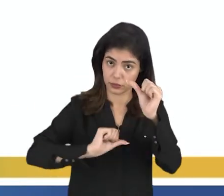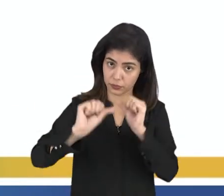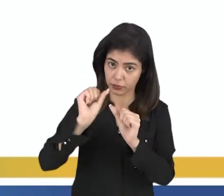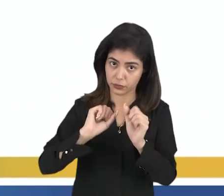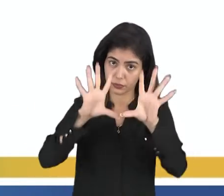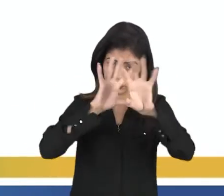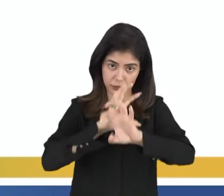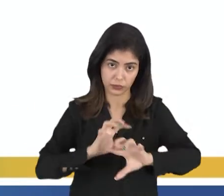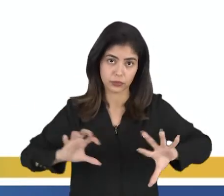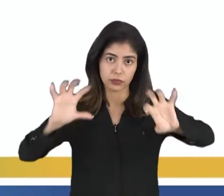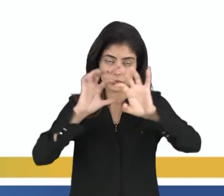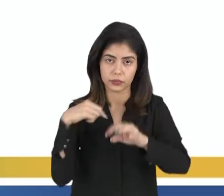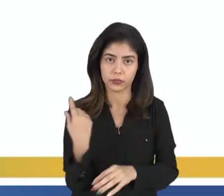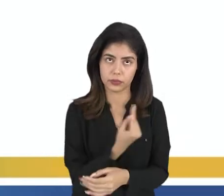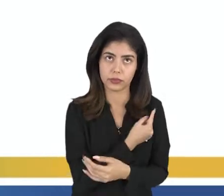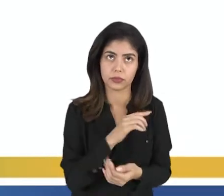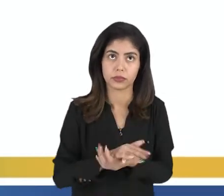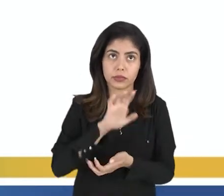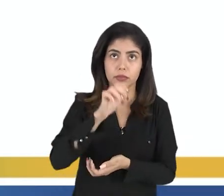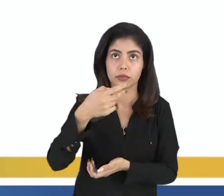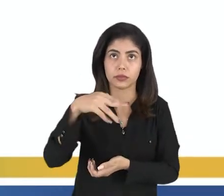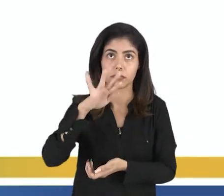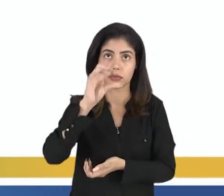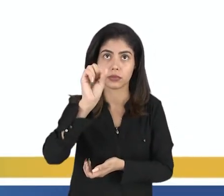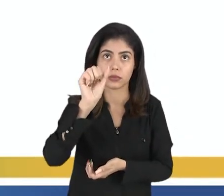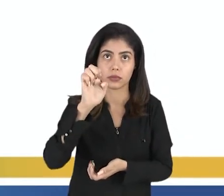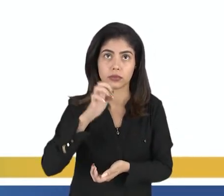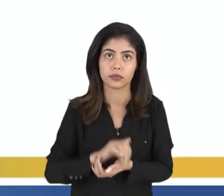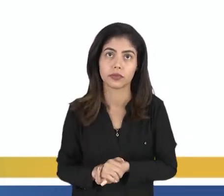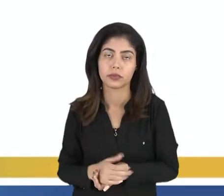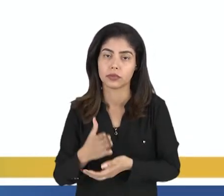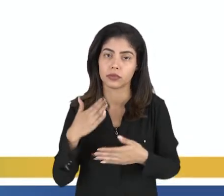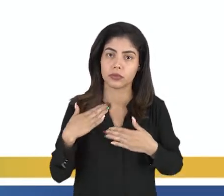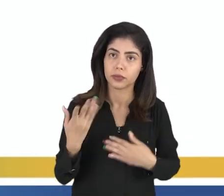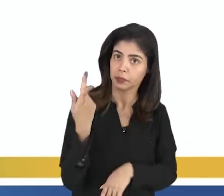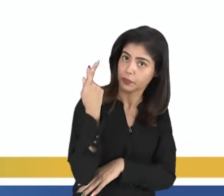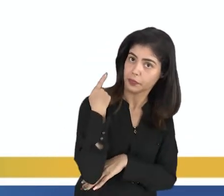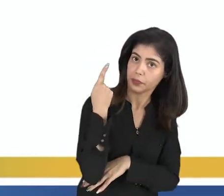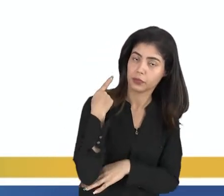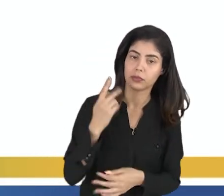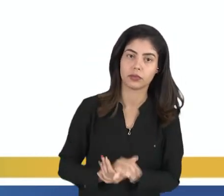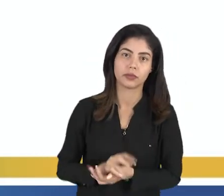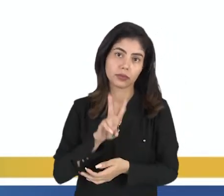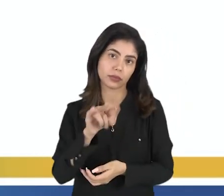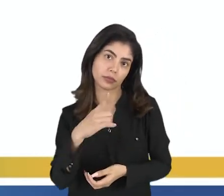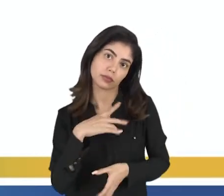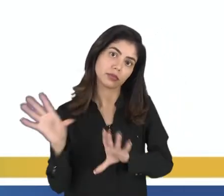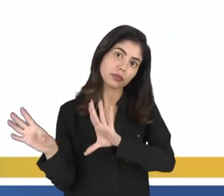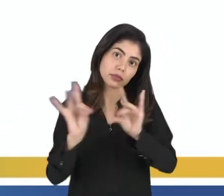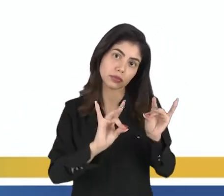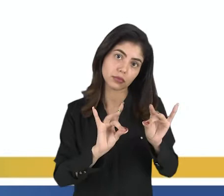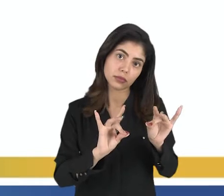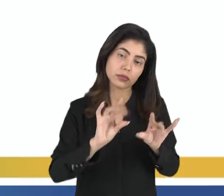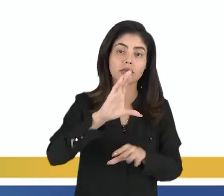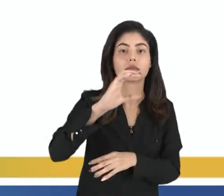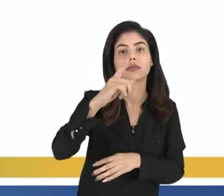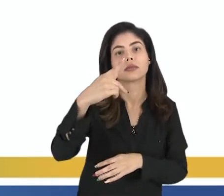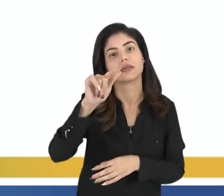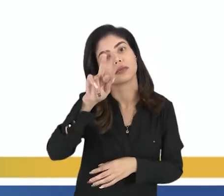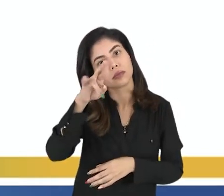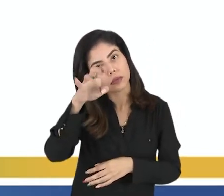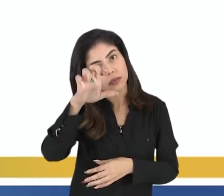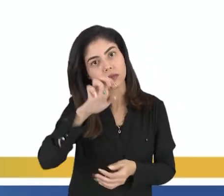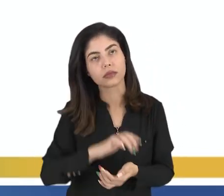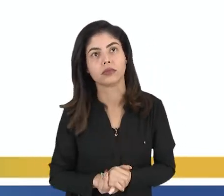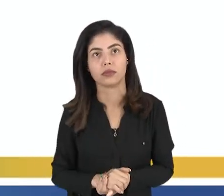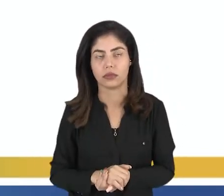Essas trocas gasosas, né, que nós chamamos de hematose, que eu falei para vocês que ocorrem no pulmão, elas ocorrem através dos capilares, que